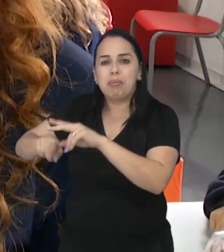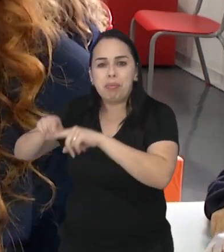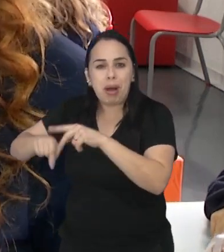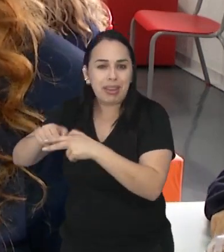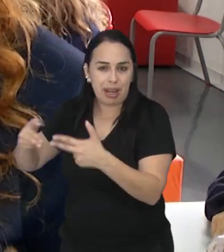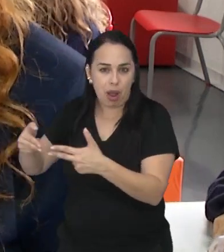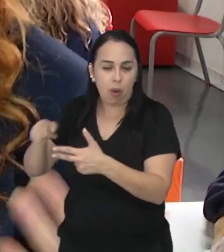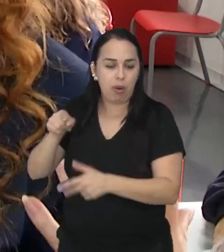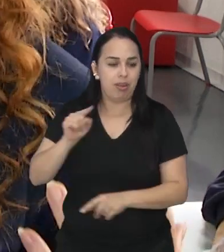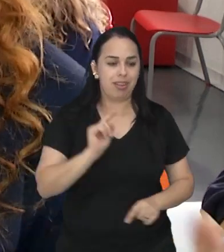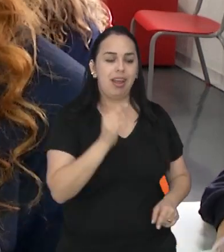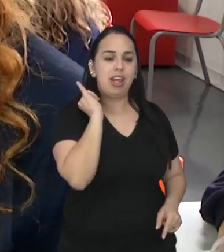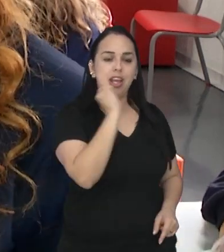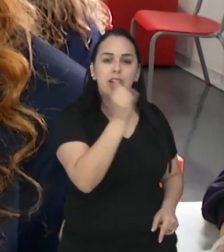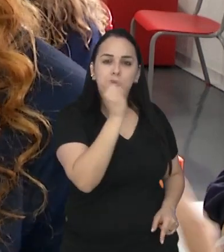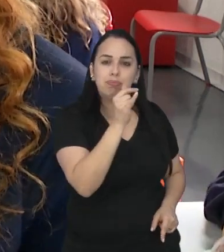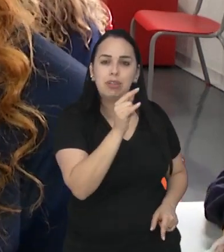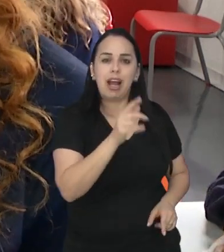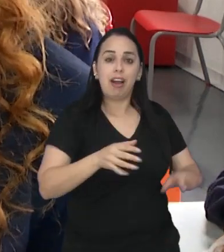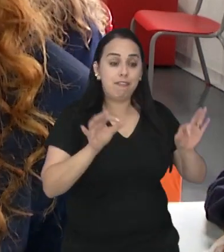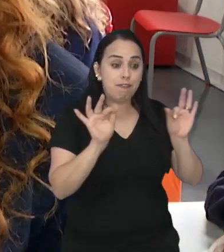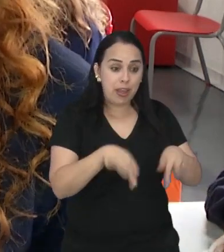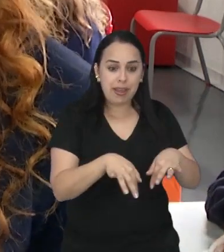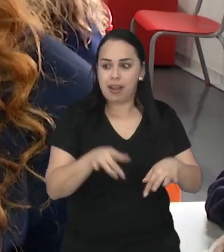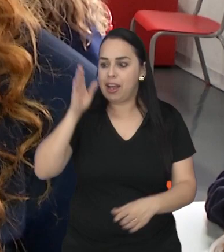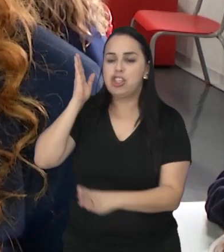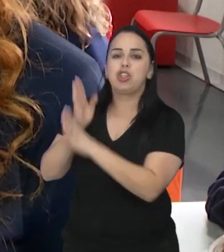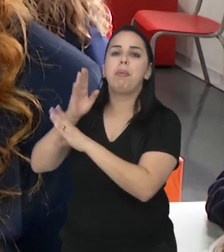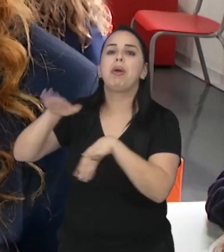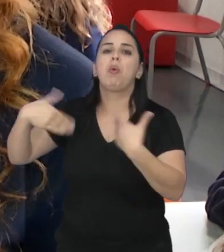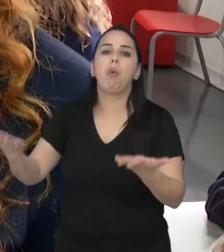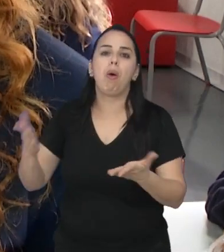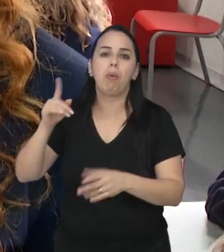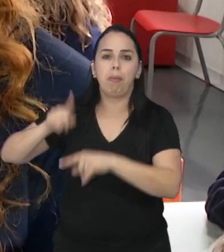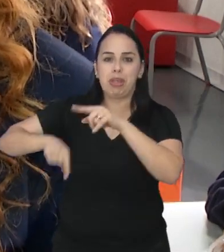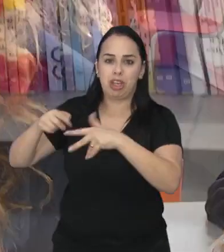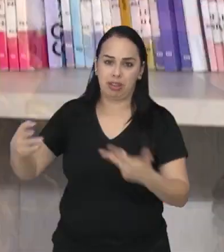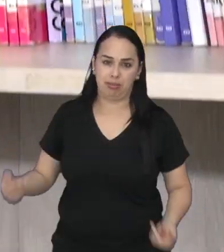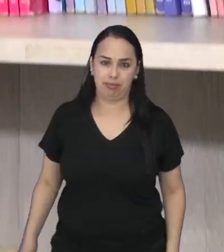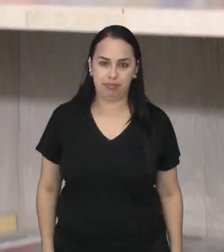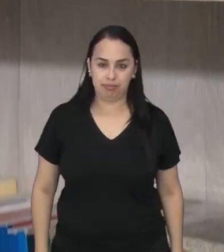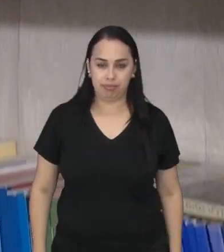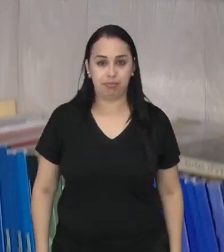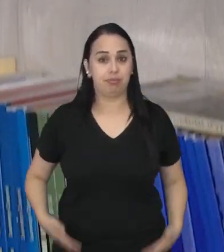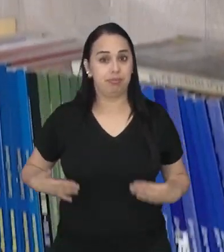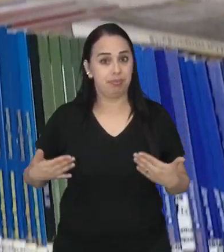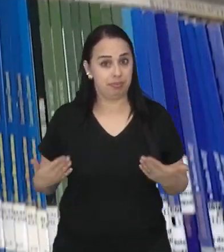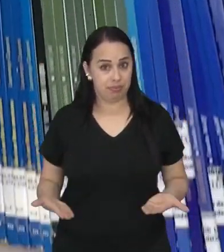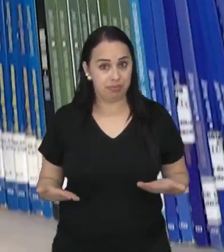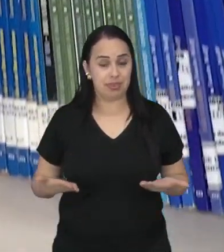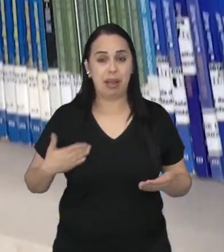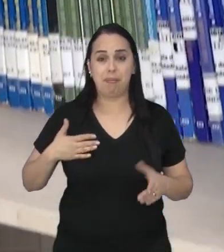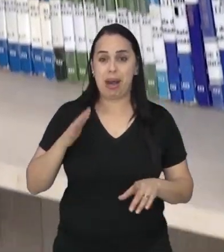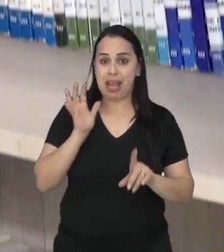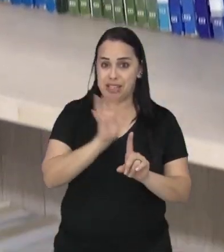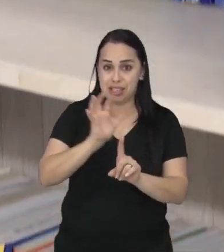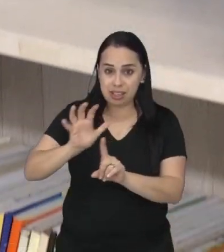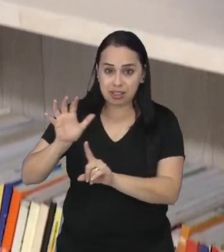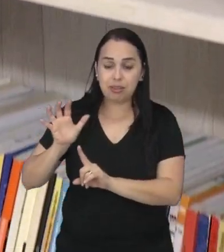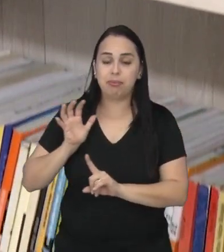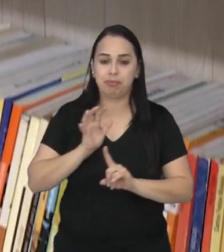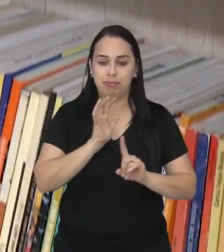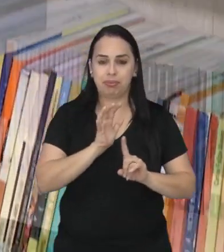baú. Através da história, as crianças têm que descobrir qual é o objeto secreto. E para incentivar a leitura